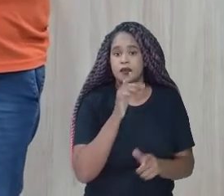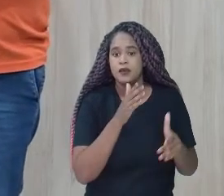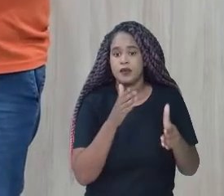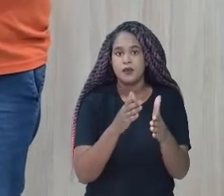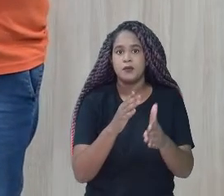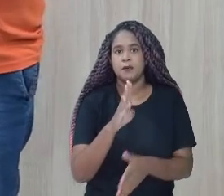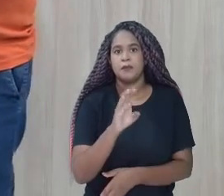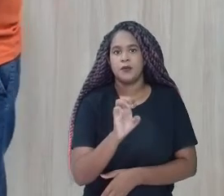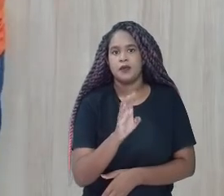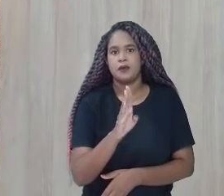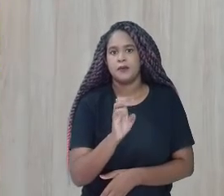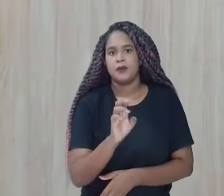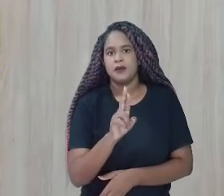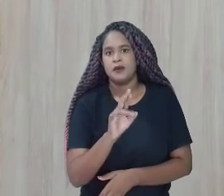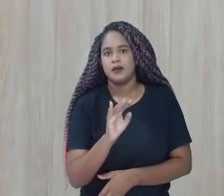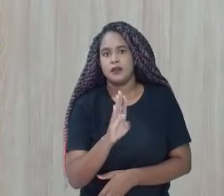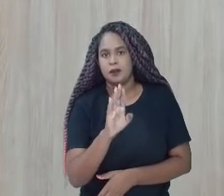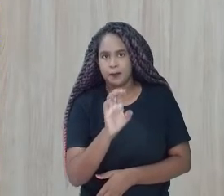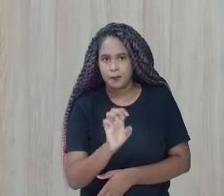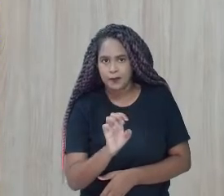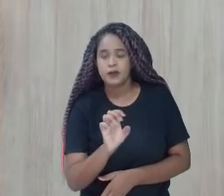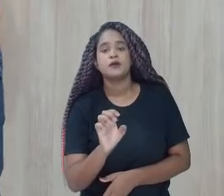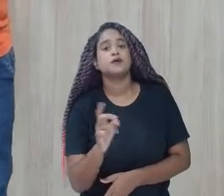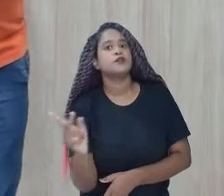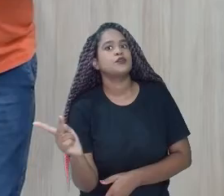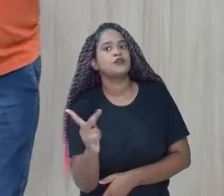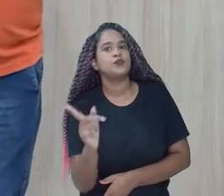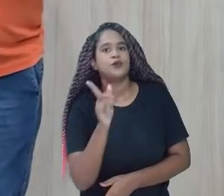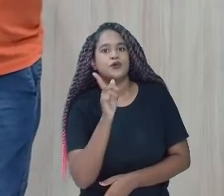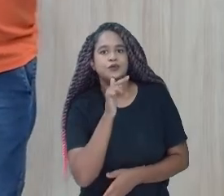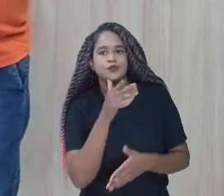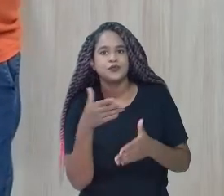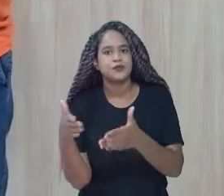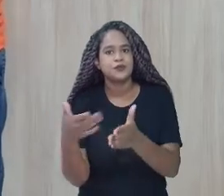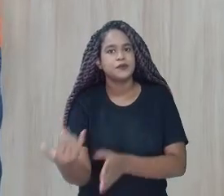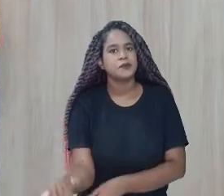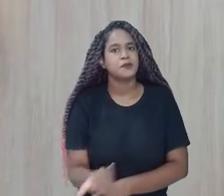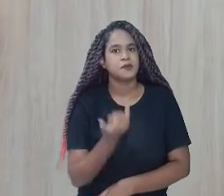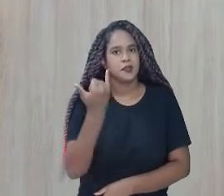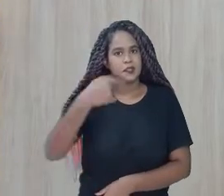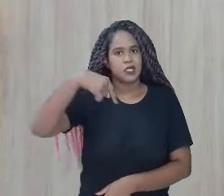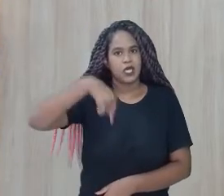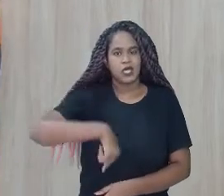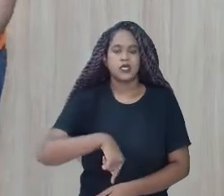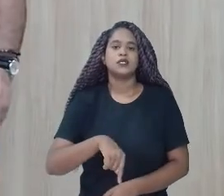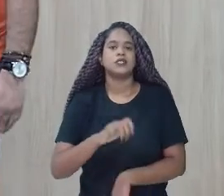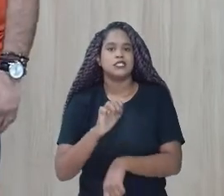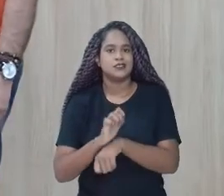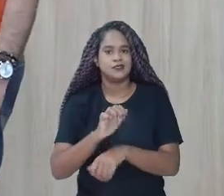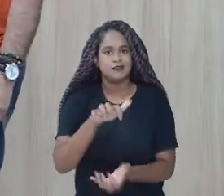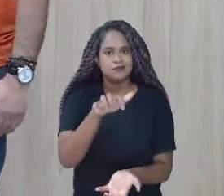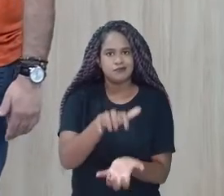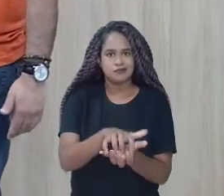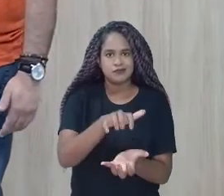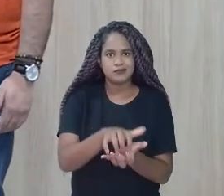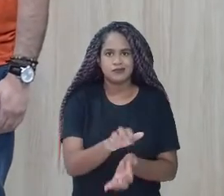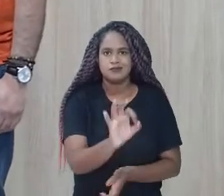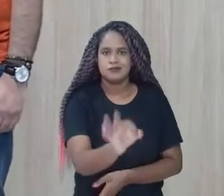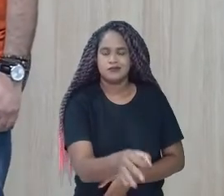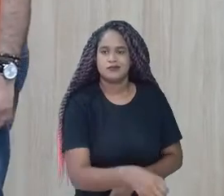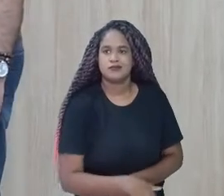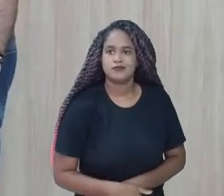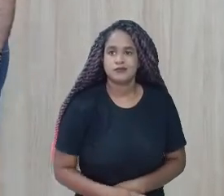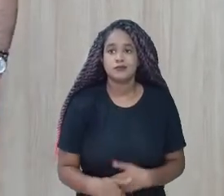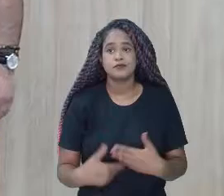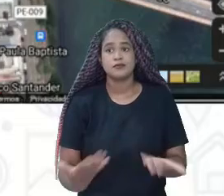dois rios bem importantes, né, para o estado, né, de Pernambuco, ok?